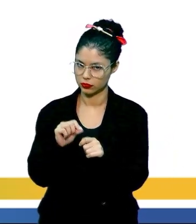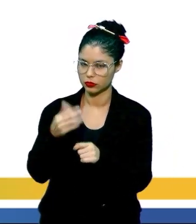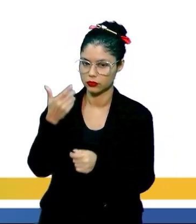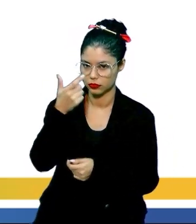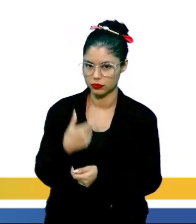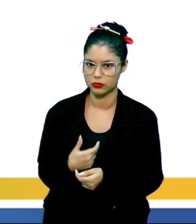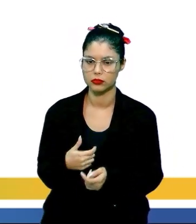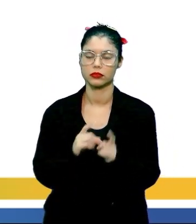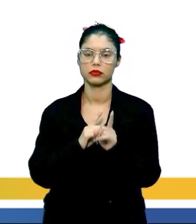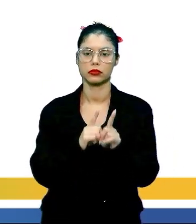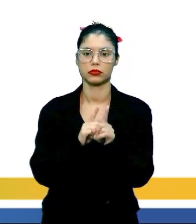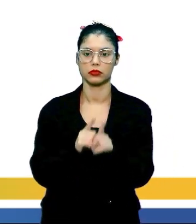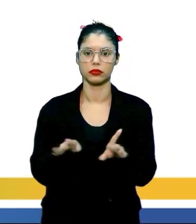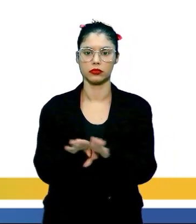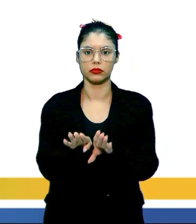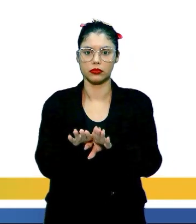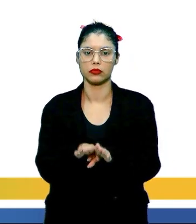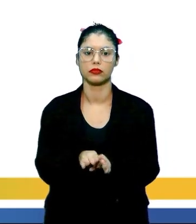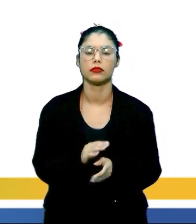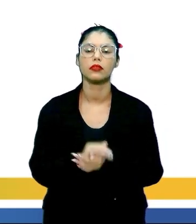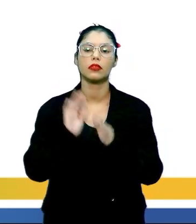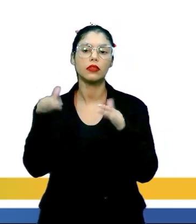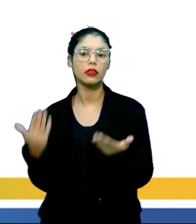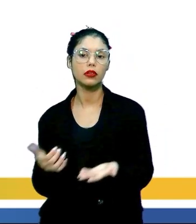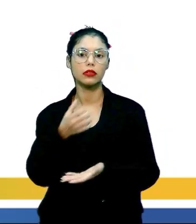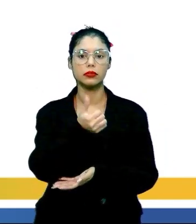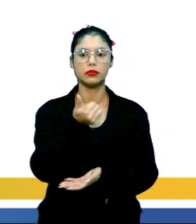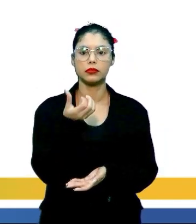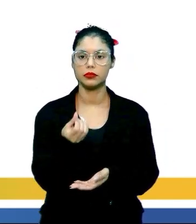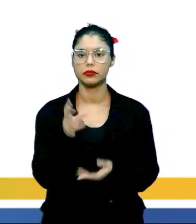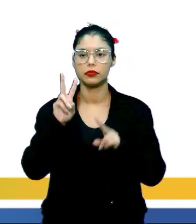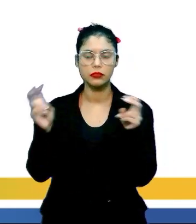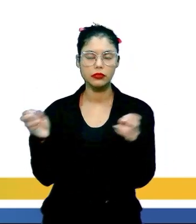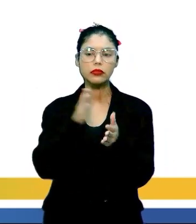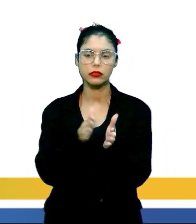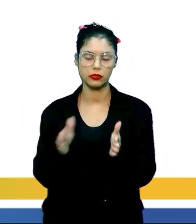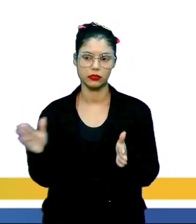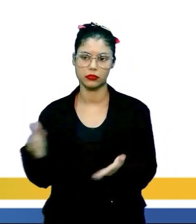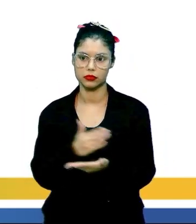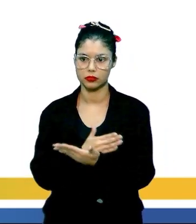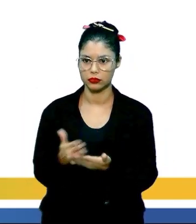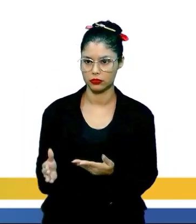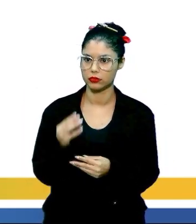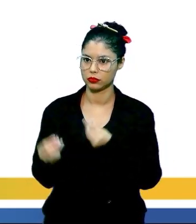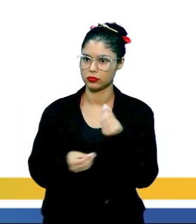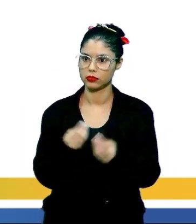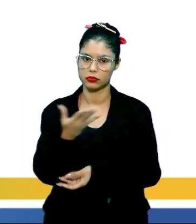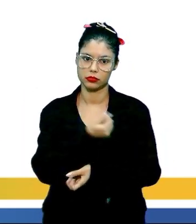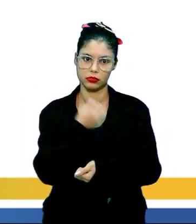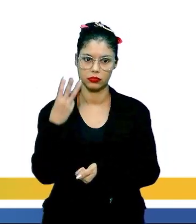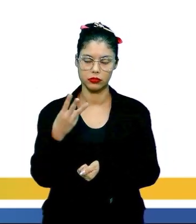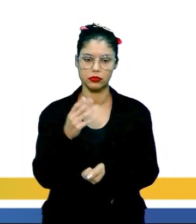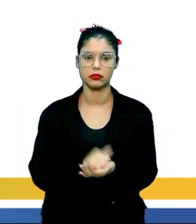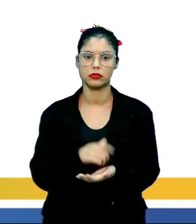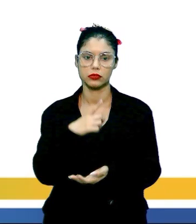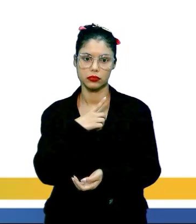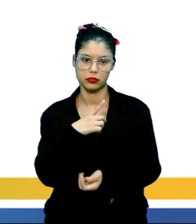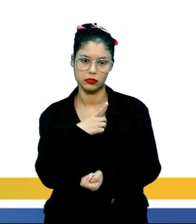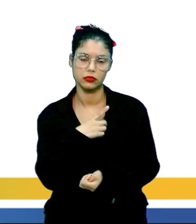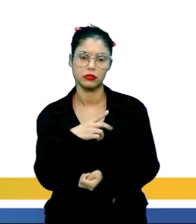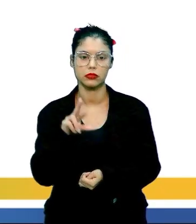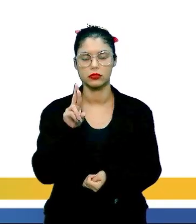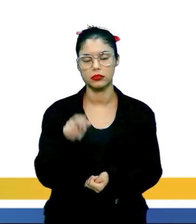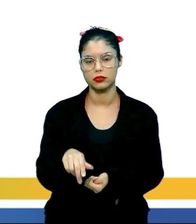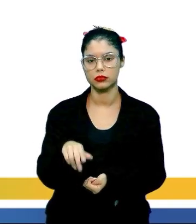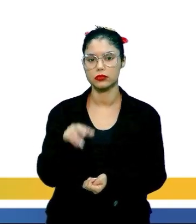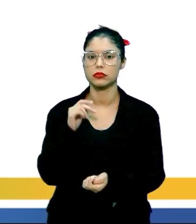e eu queria que você me acompanhasse aqui, ó. Qual é o 16º termo da sequência que inicia com o número 3,